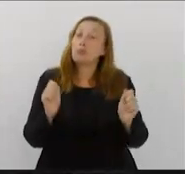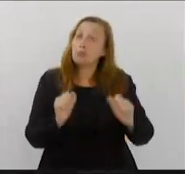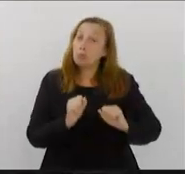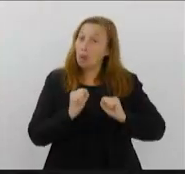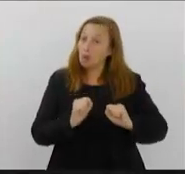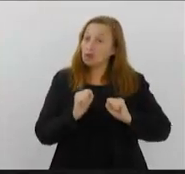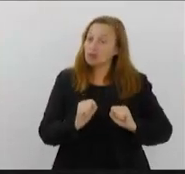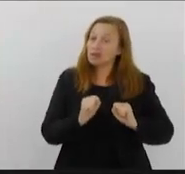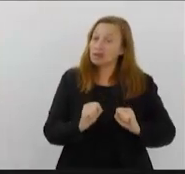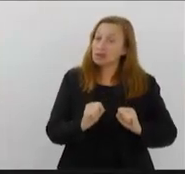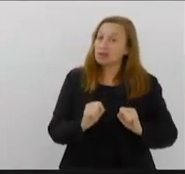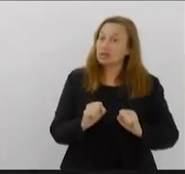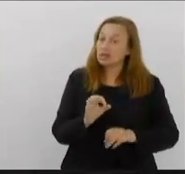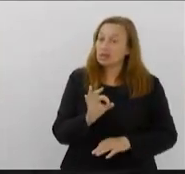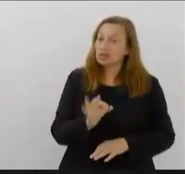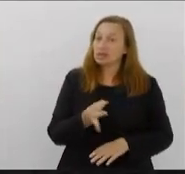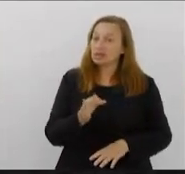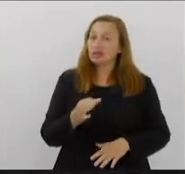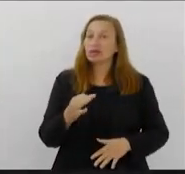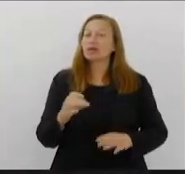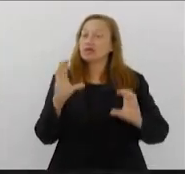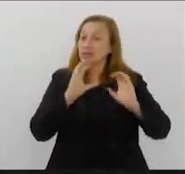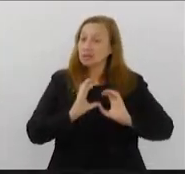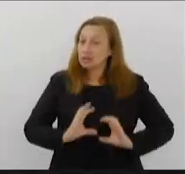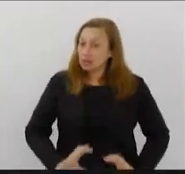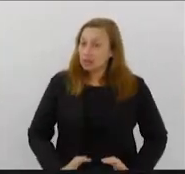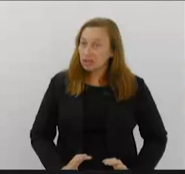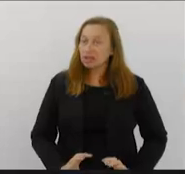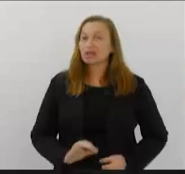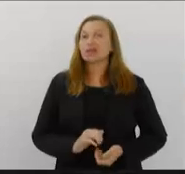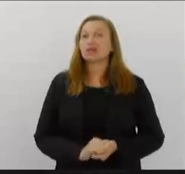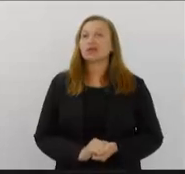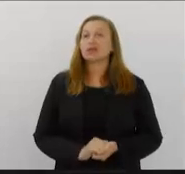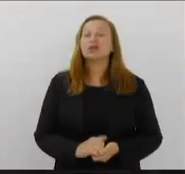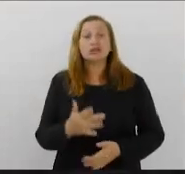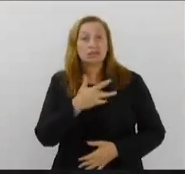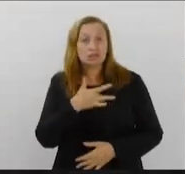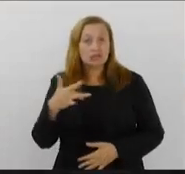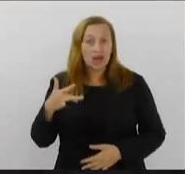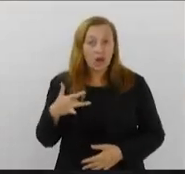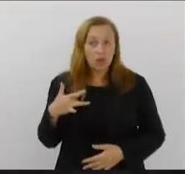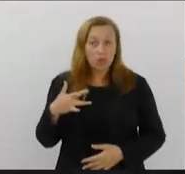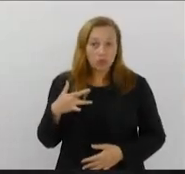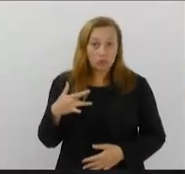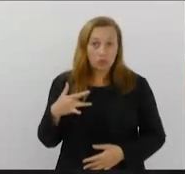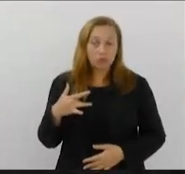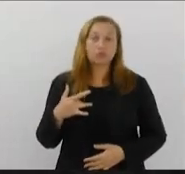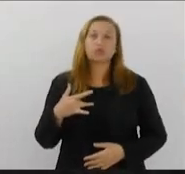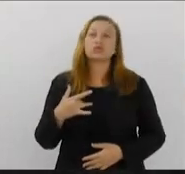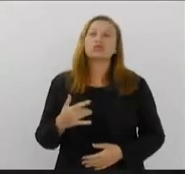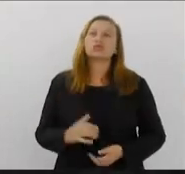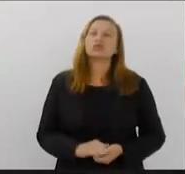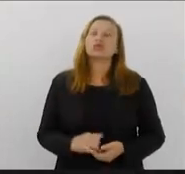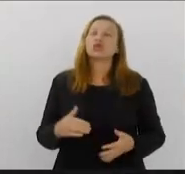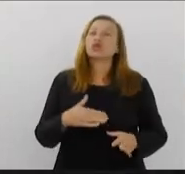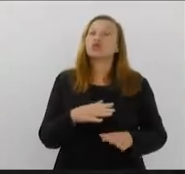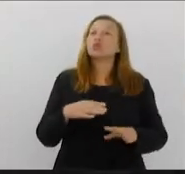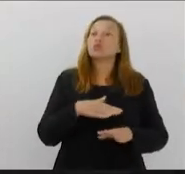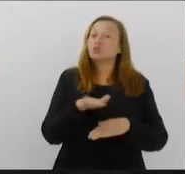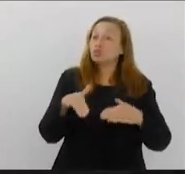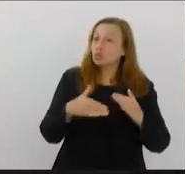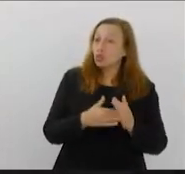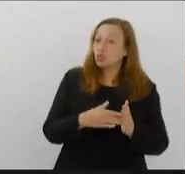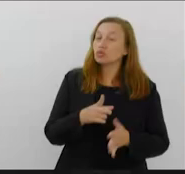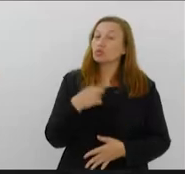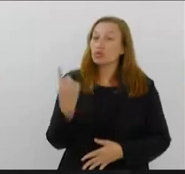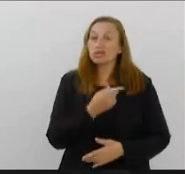gozar plenamente de cidadania, de longevidade, enfim, de saúde no seu sentido mais lato, que é o que todas, todos e todos